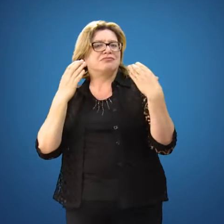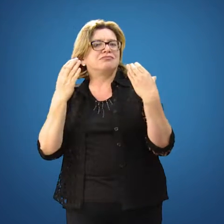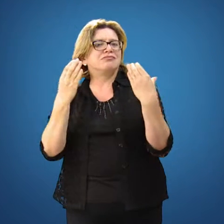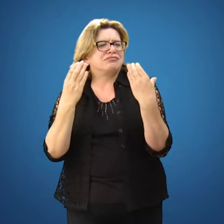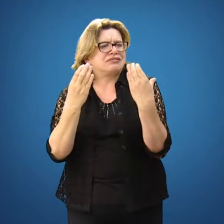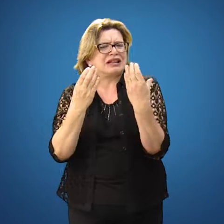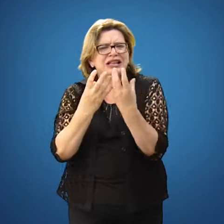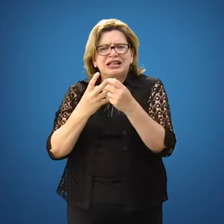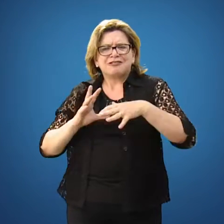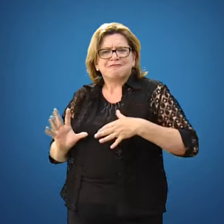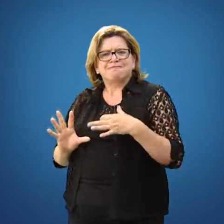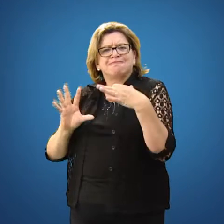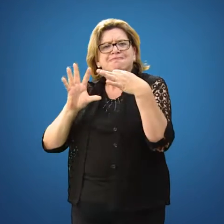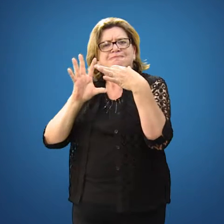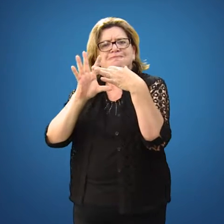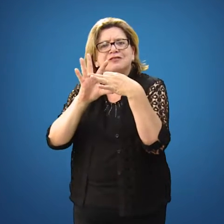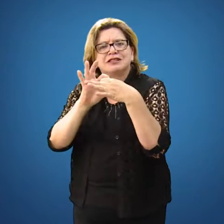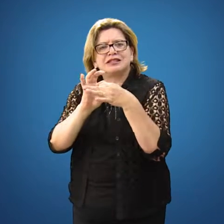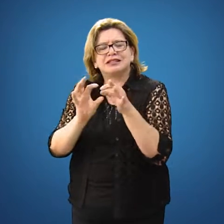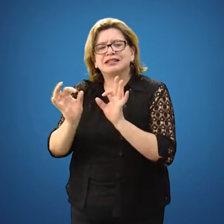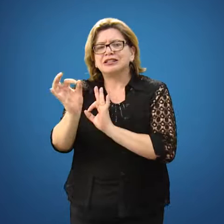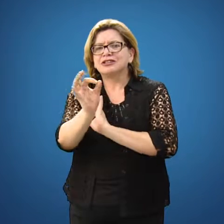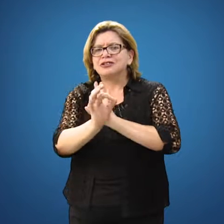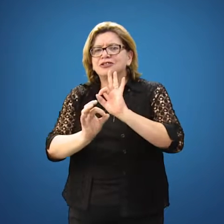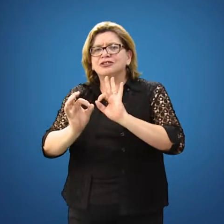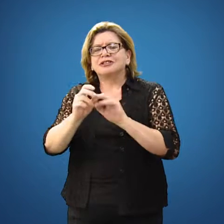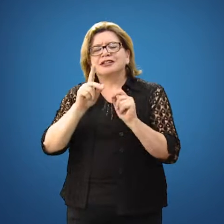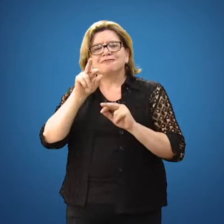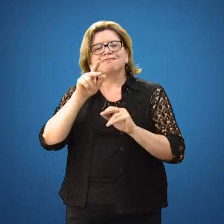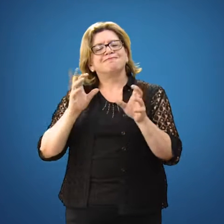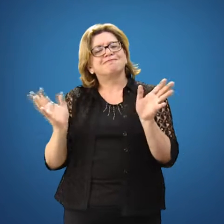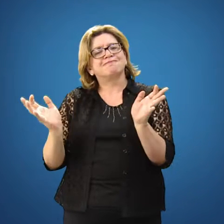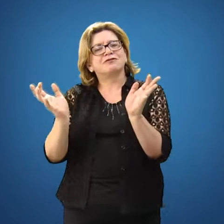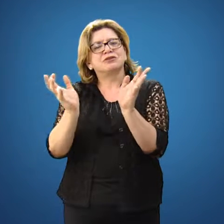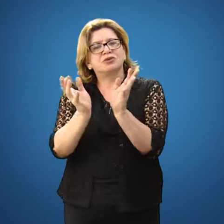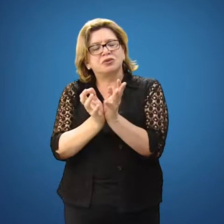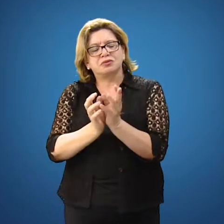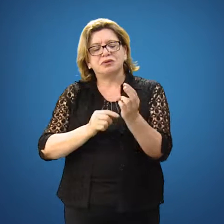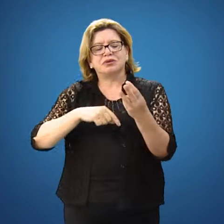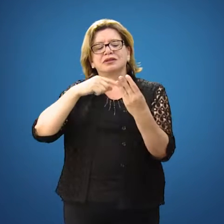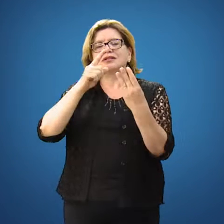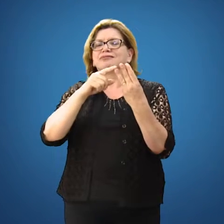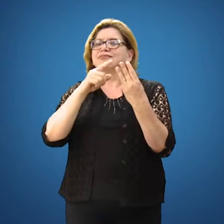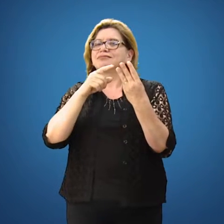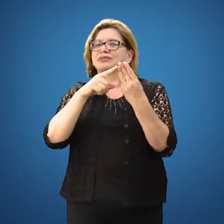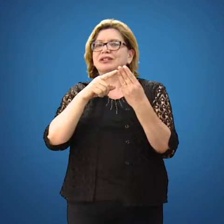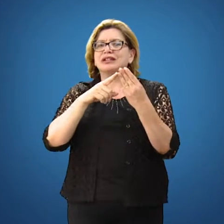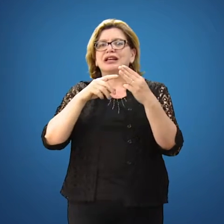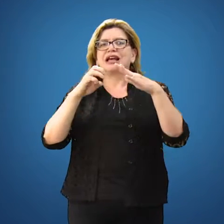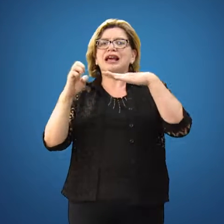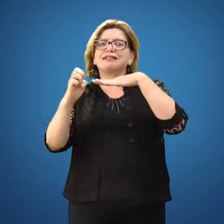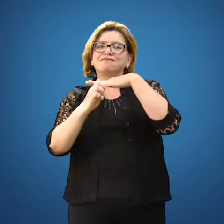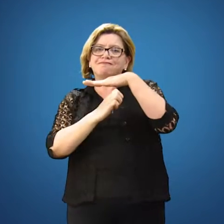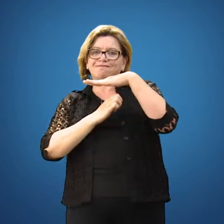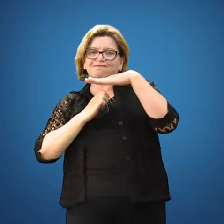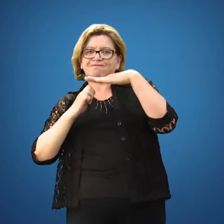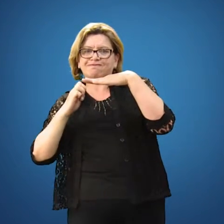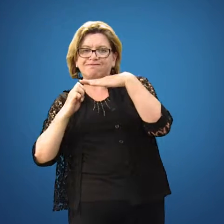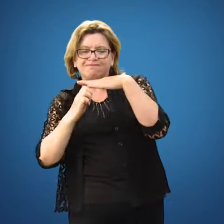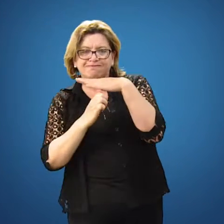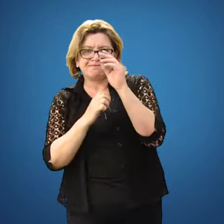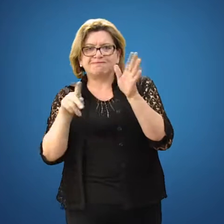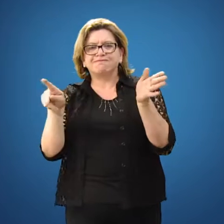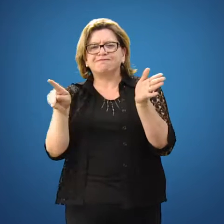se associarem e a se organizarem como grupo. O terceiro capital é o empresarial, que se